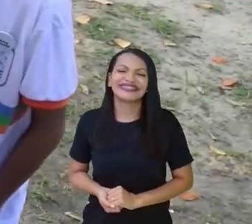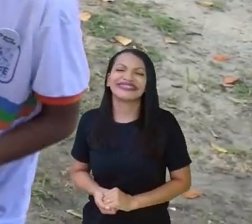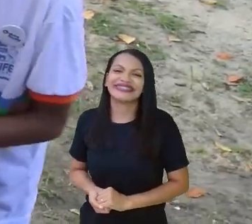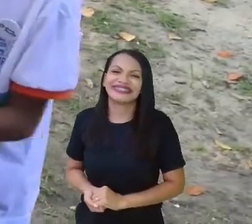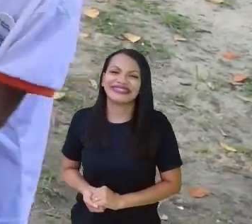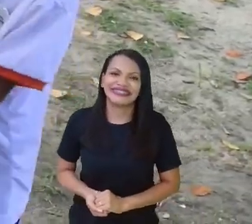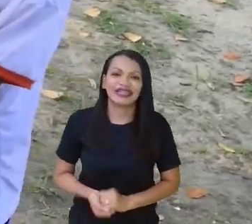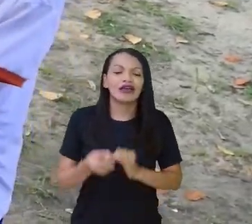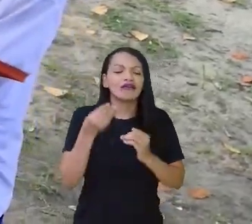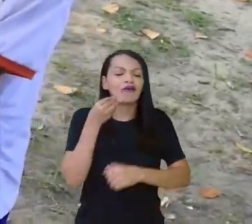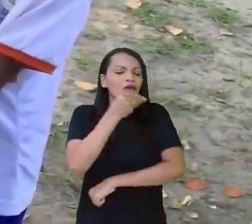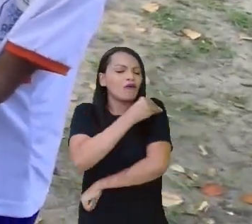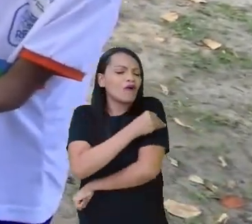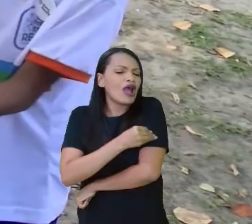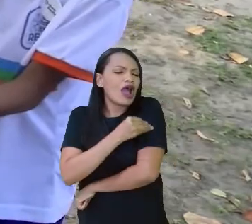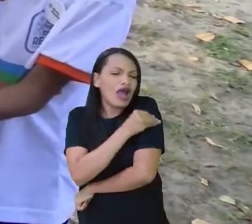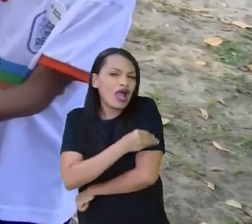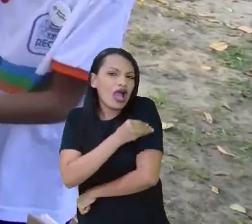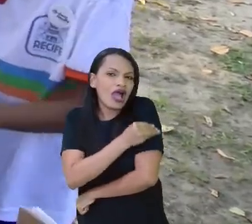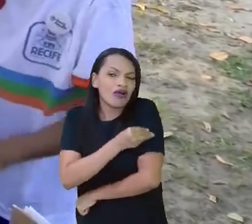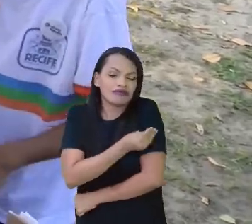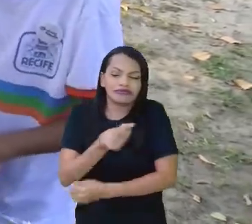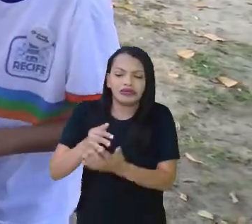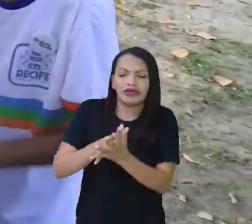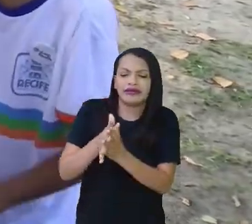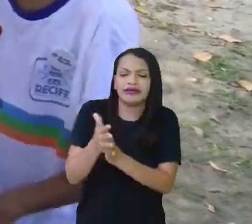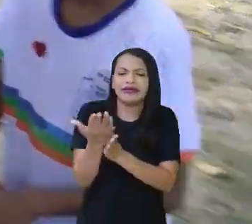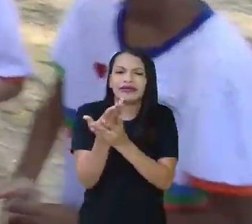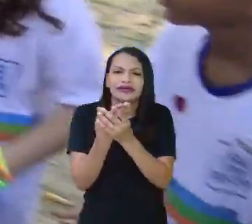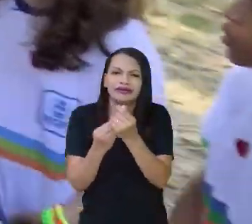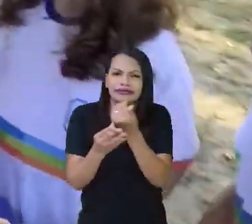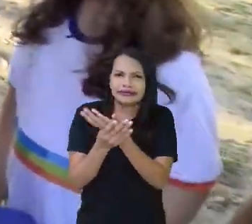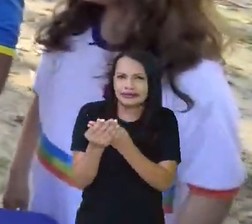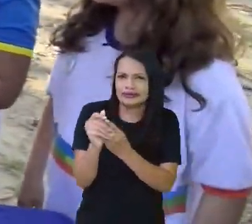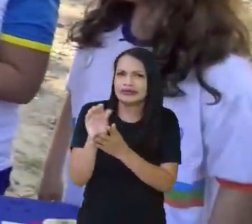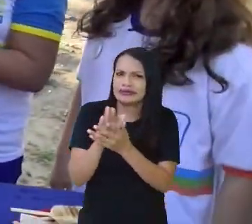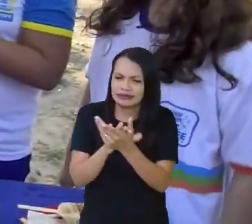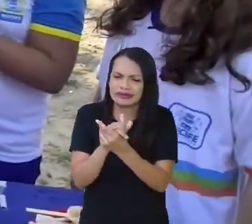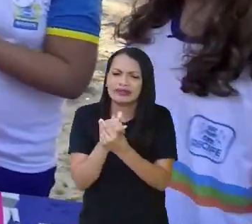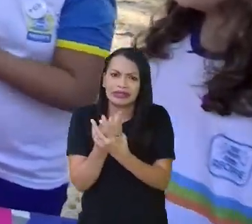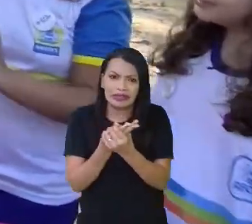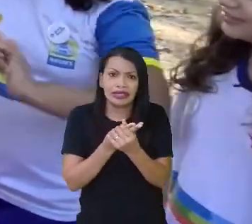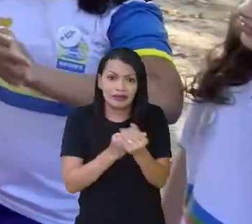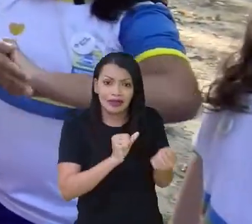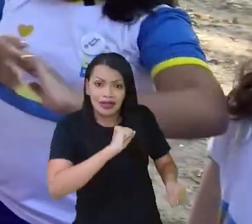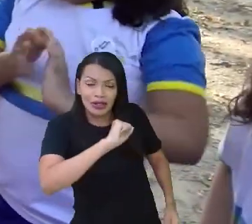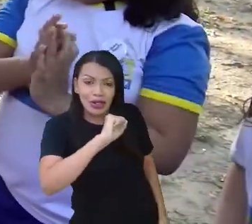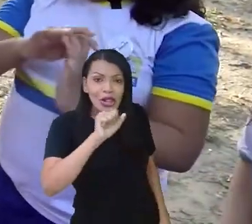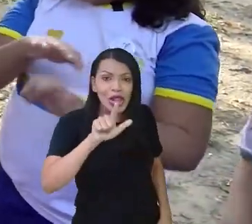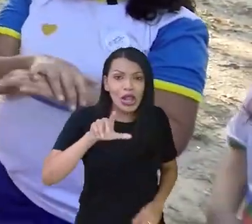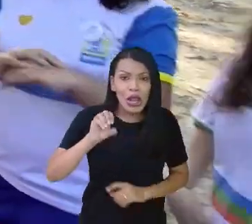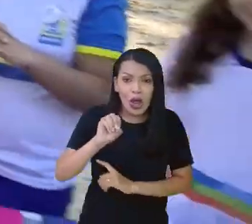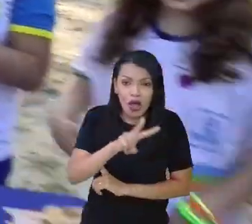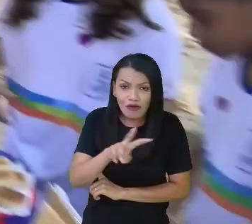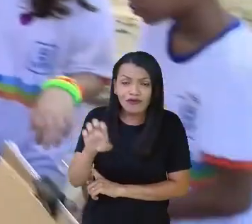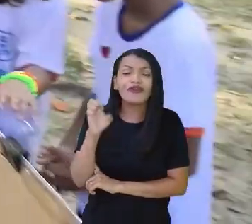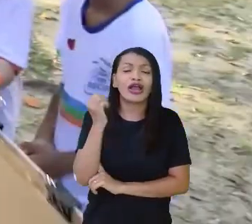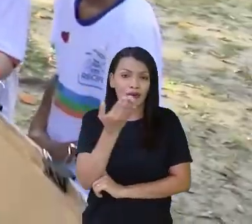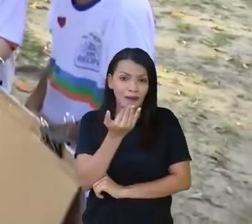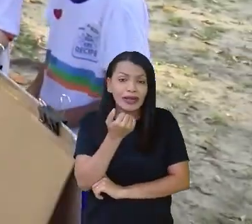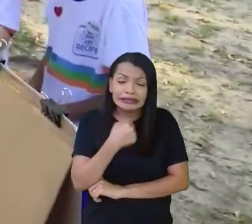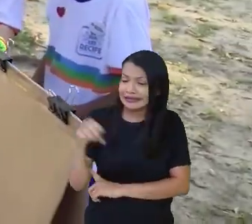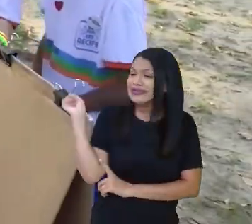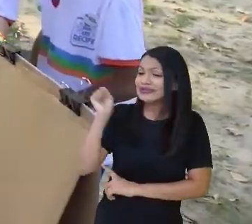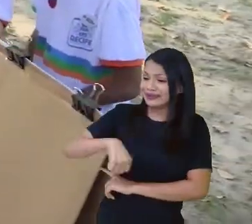de álcool para higienizar as mãos. Será que a Super Love vai comer? Sim! Com certeza! Agora